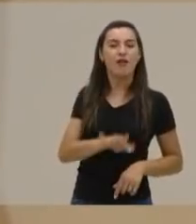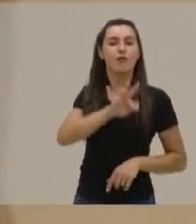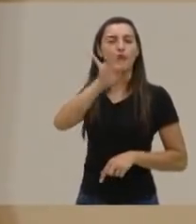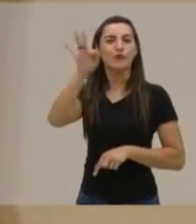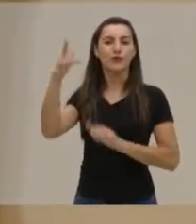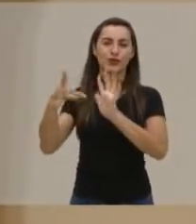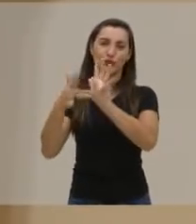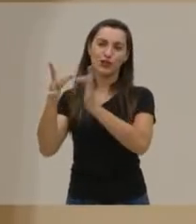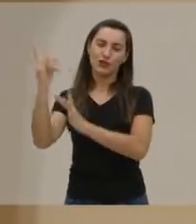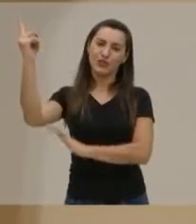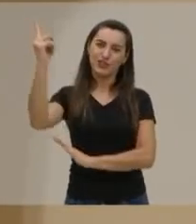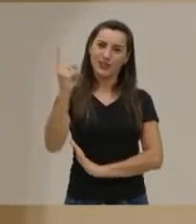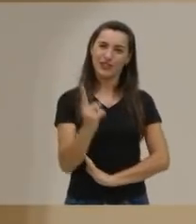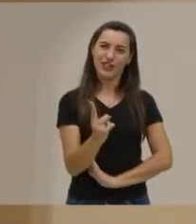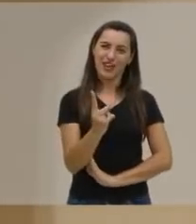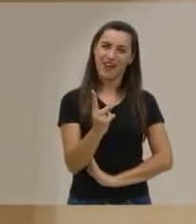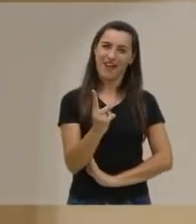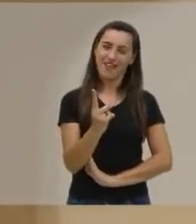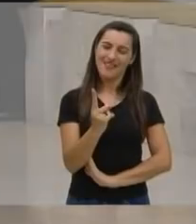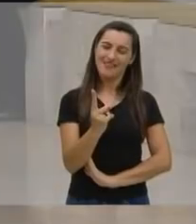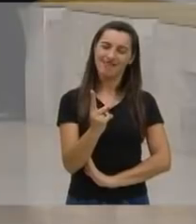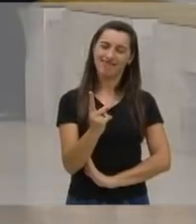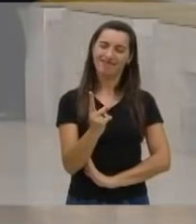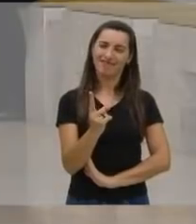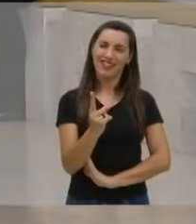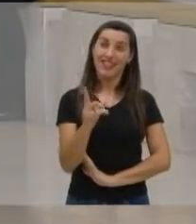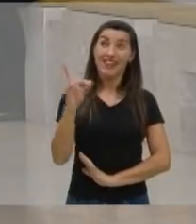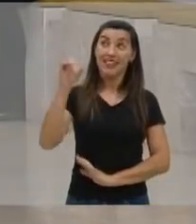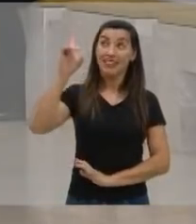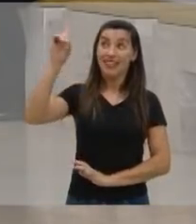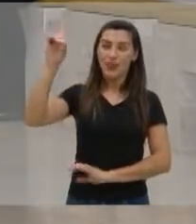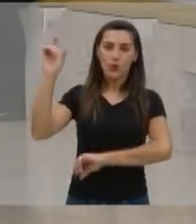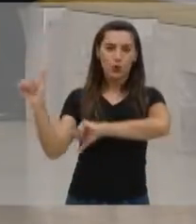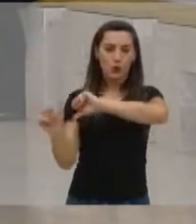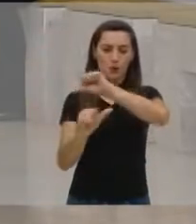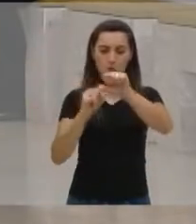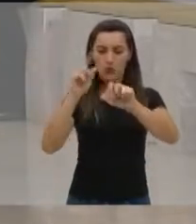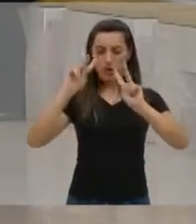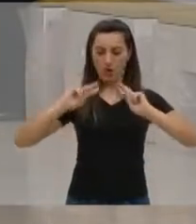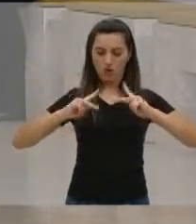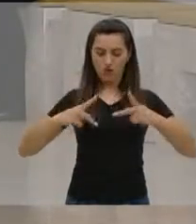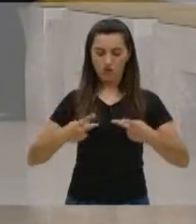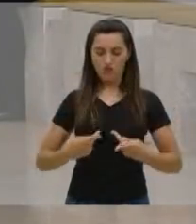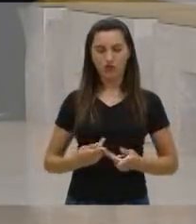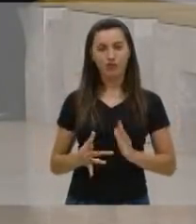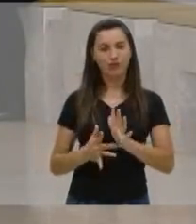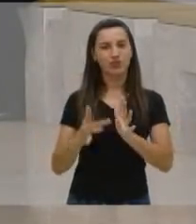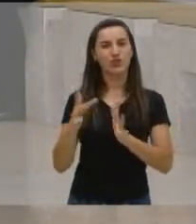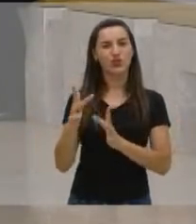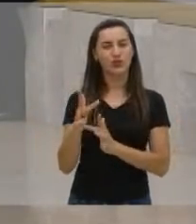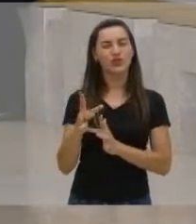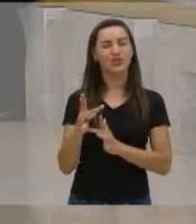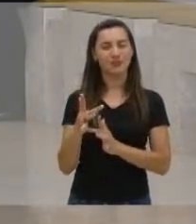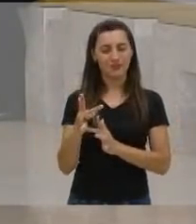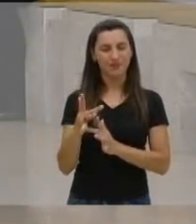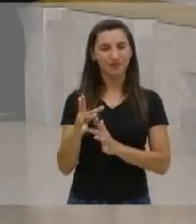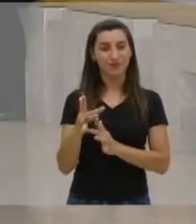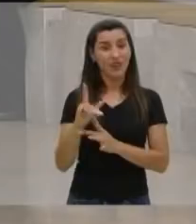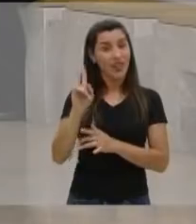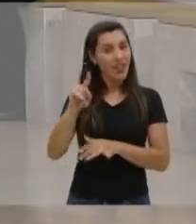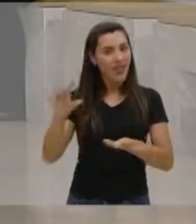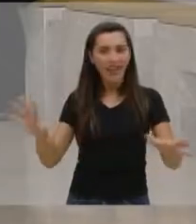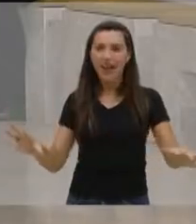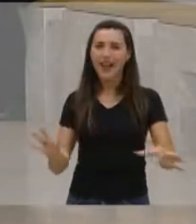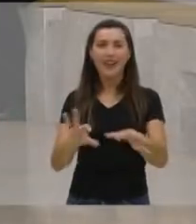na encarnação de Deus, no próprio Jesus Cristo. Portanto, meus irmãos, é essa aliança que nós